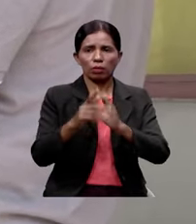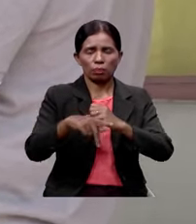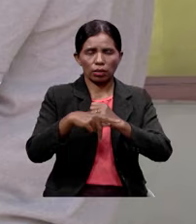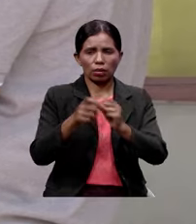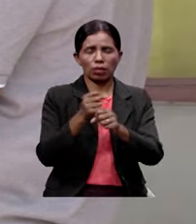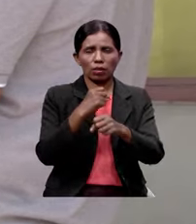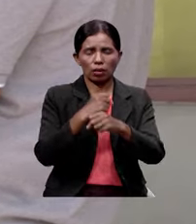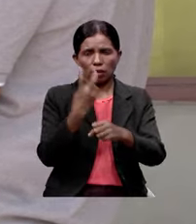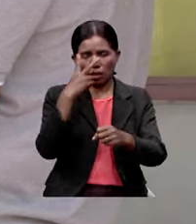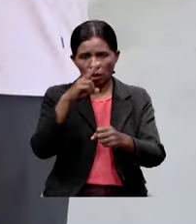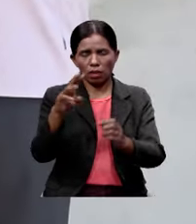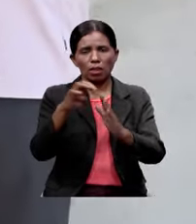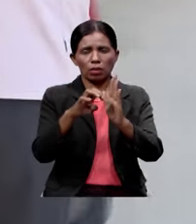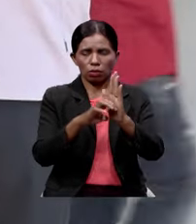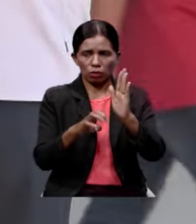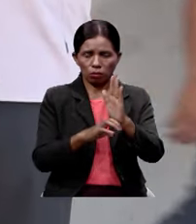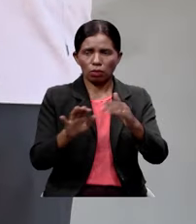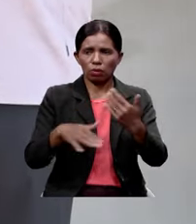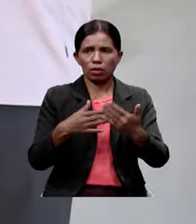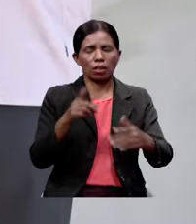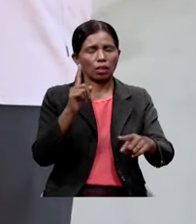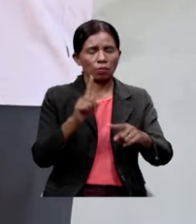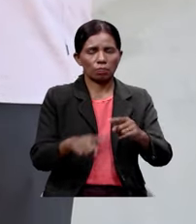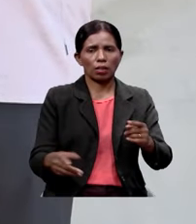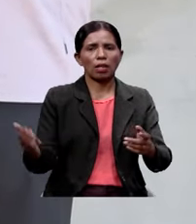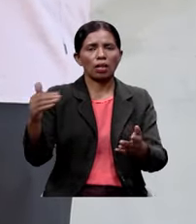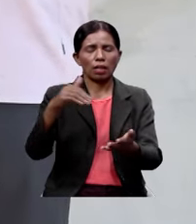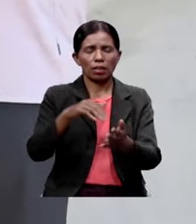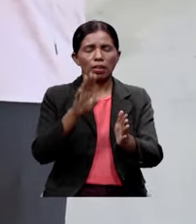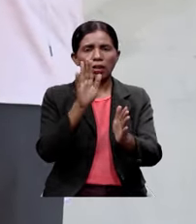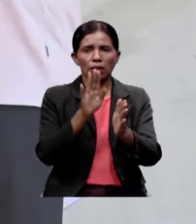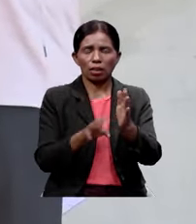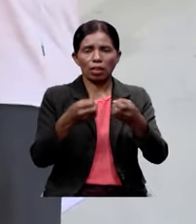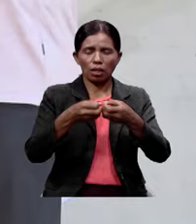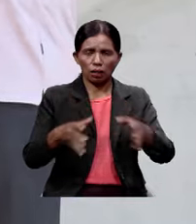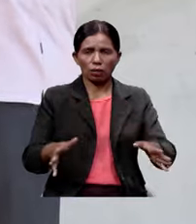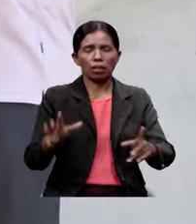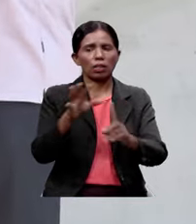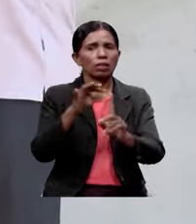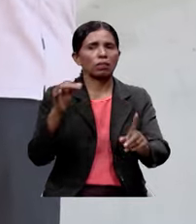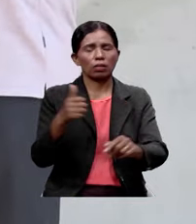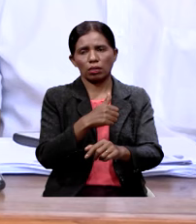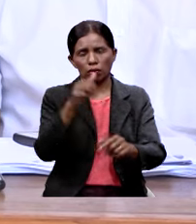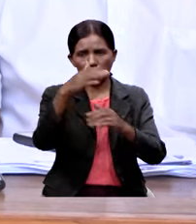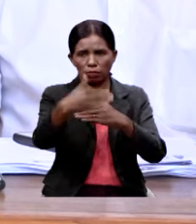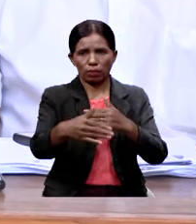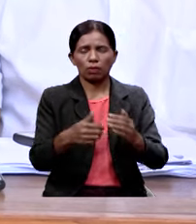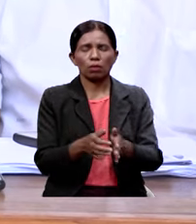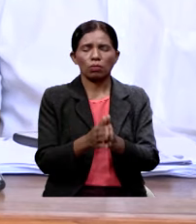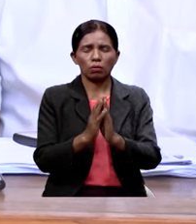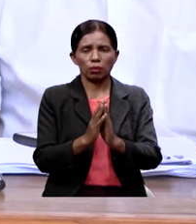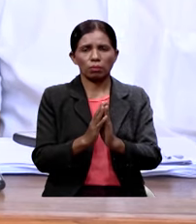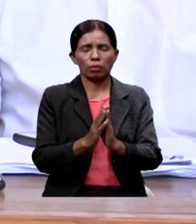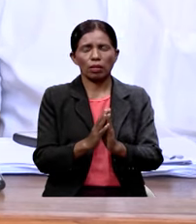atuhalo renovação da estrutura, nune la bela derrota tan e eleição sira atuirmai. Exige ba camarada Francisco Guterres